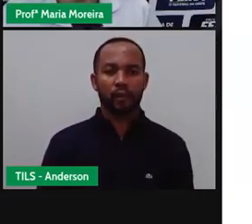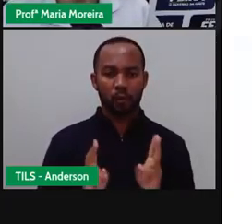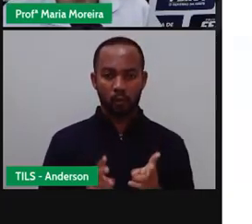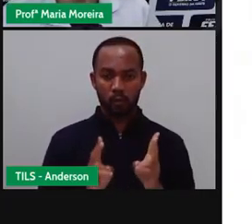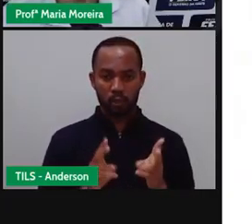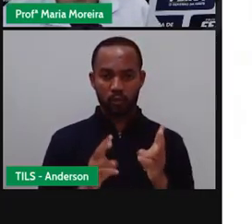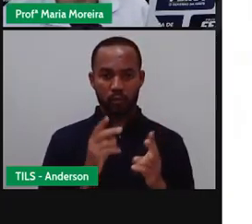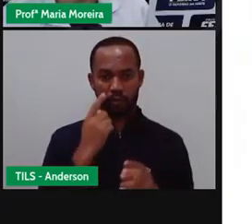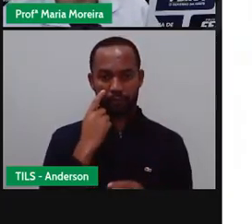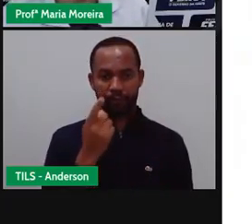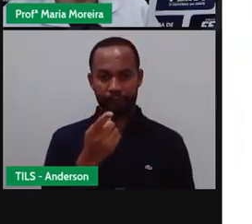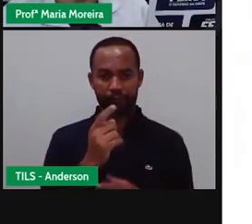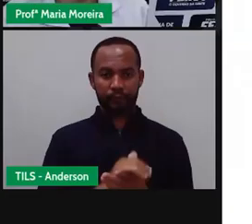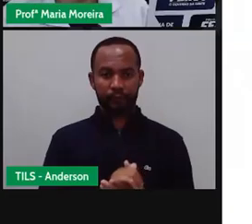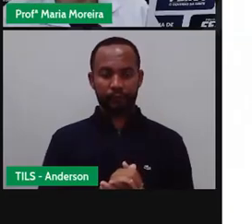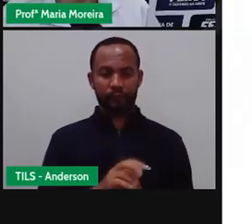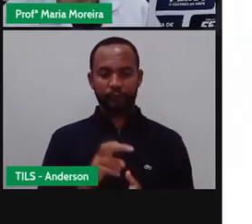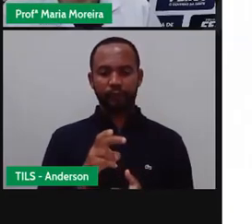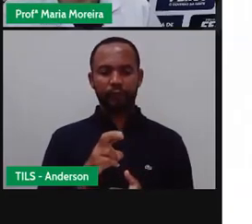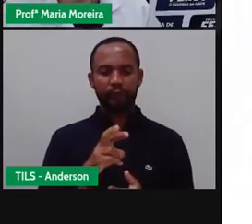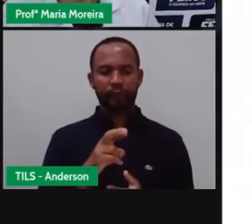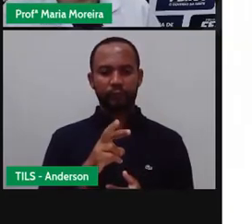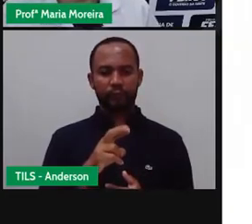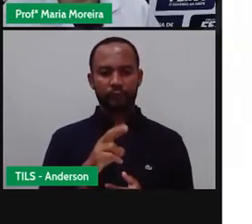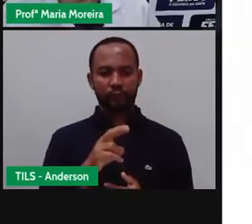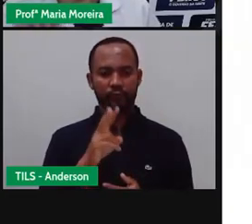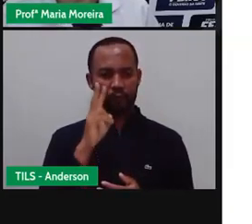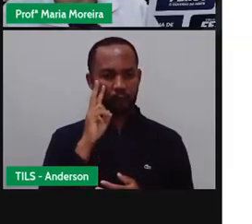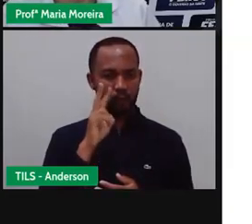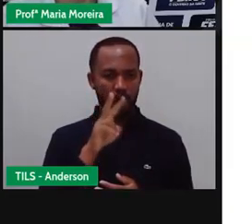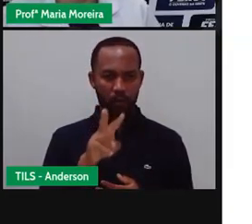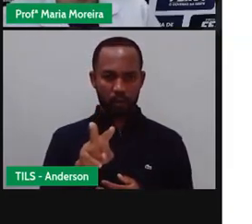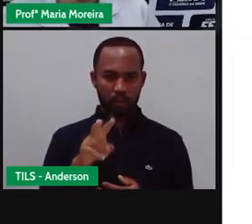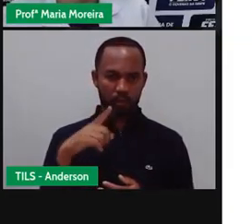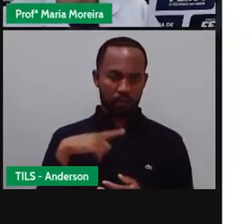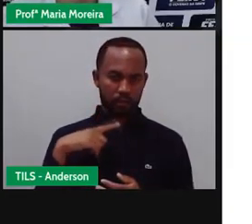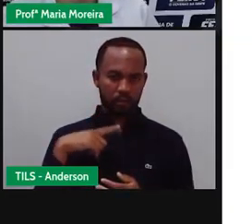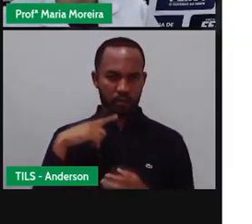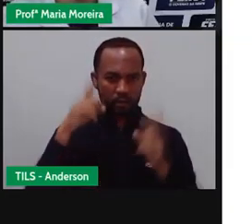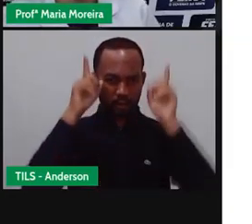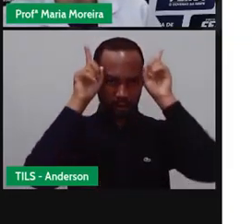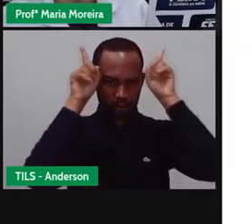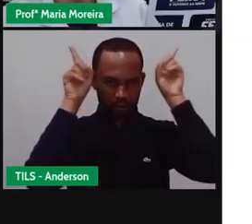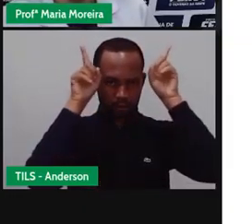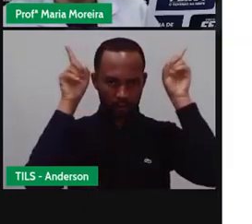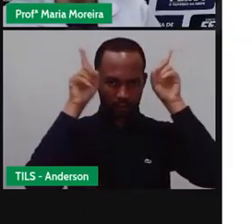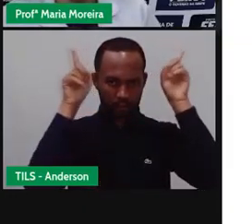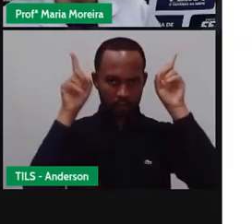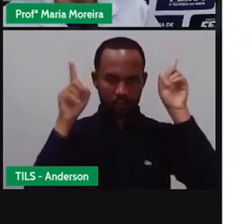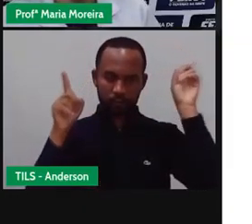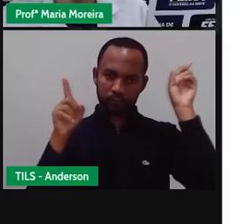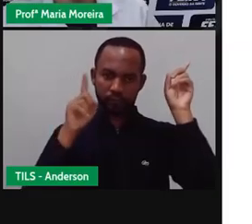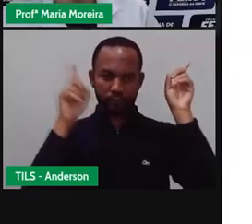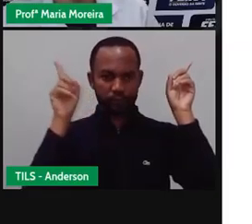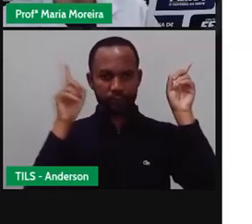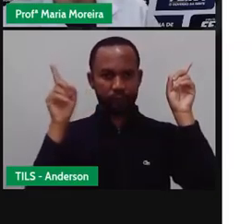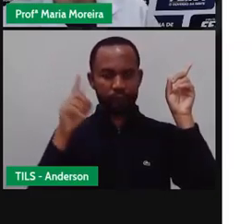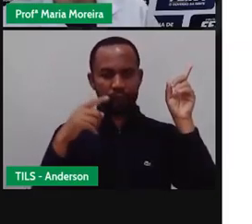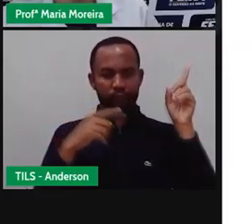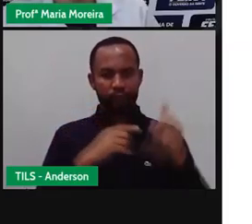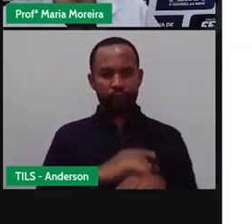aqui. Olha só essa formiguinha. Vamos olhar aqui. Ela tem uma antena de um lado, né? Do outro também, ó,